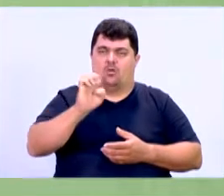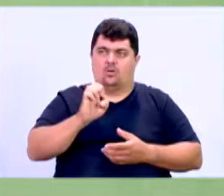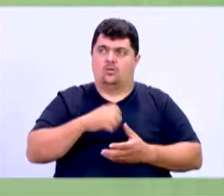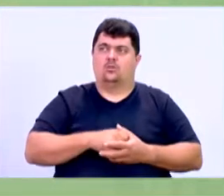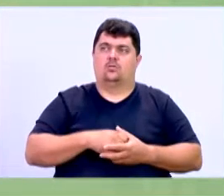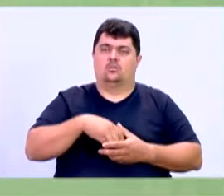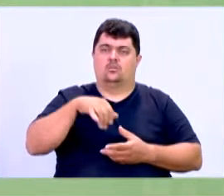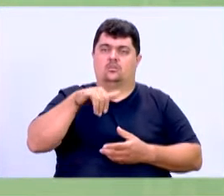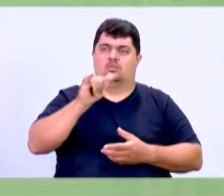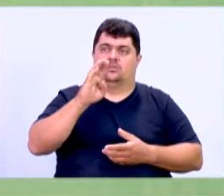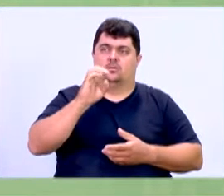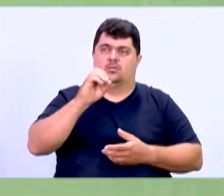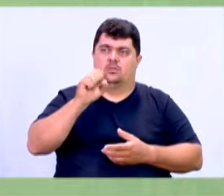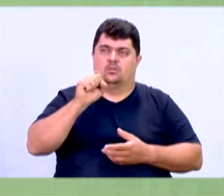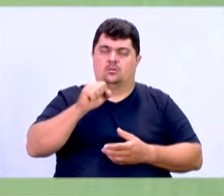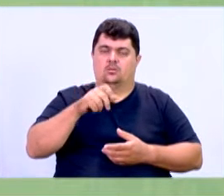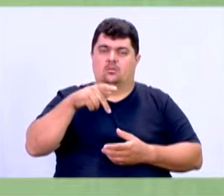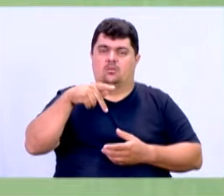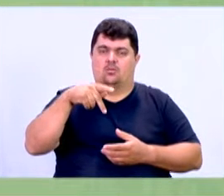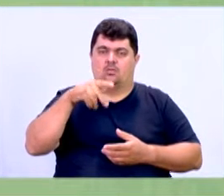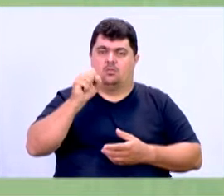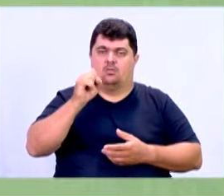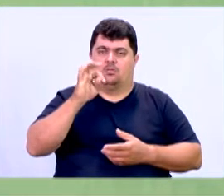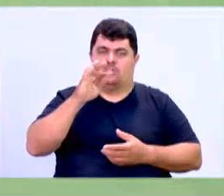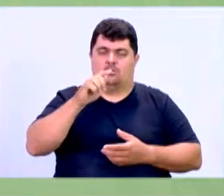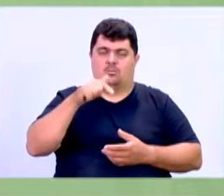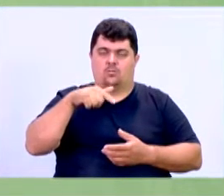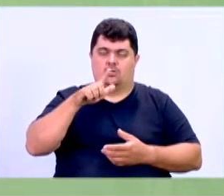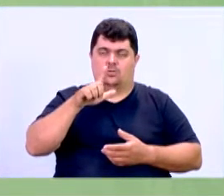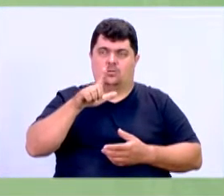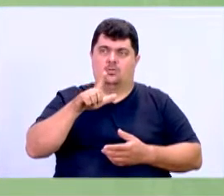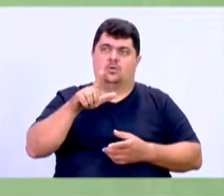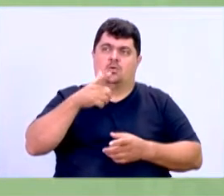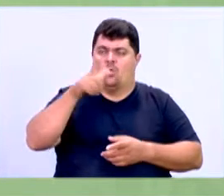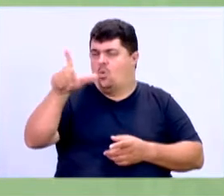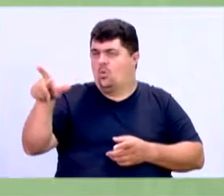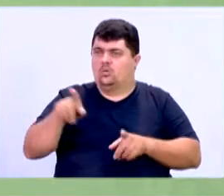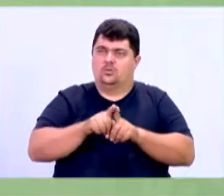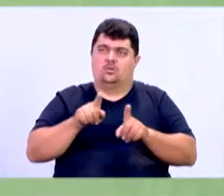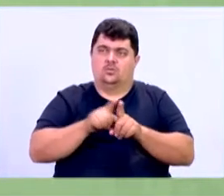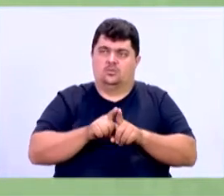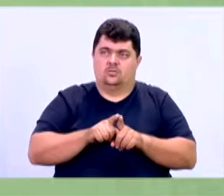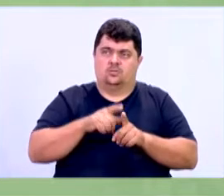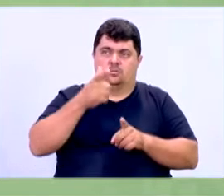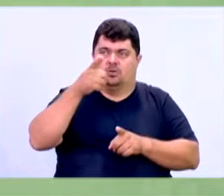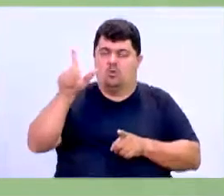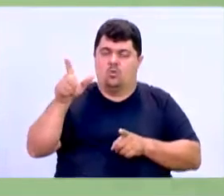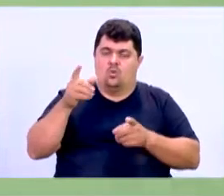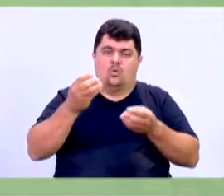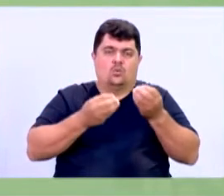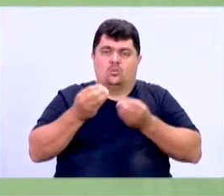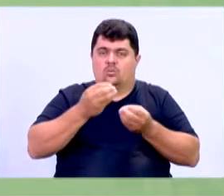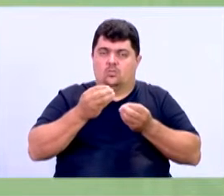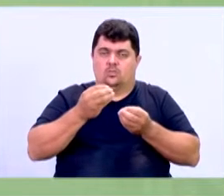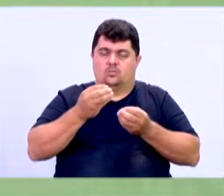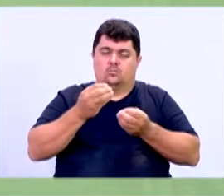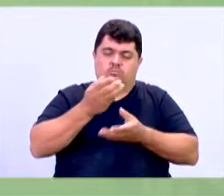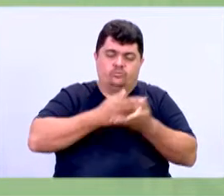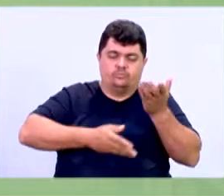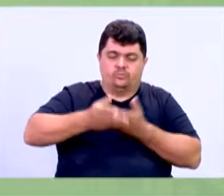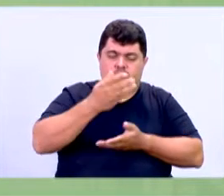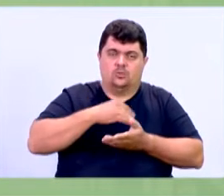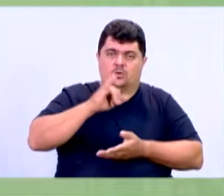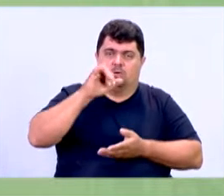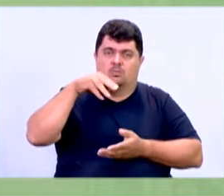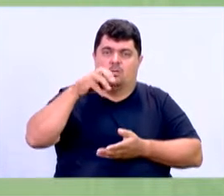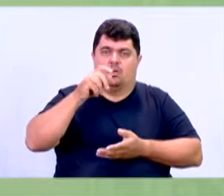Oracle, Sysbase, PostgreSQL, entre outros. Ele também tem suporte a outros serviços por meio de protocolos,